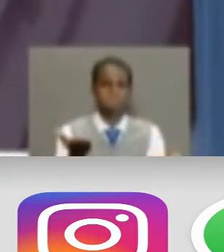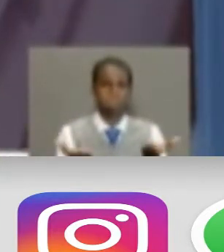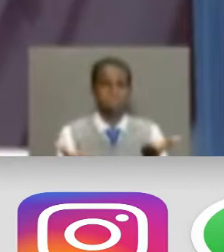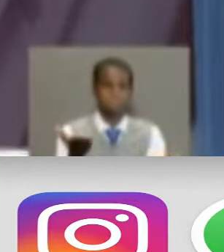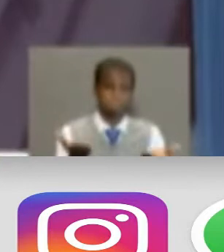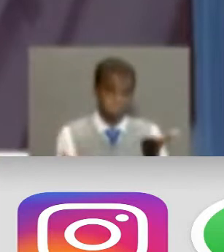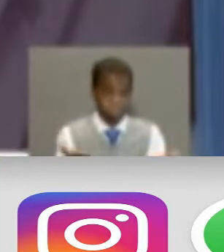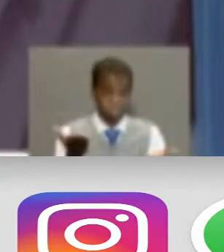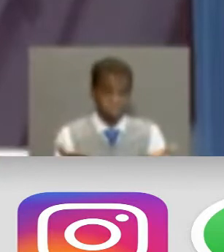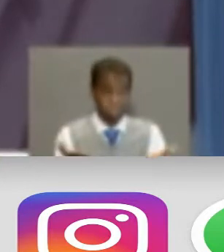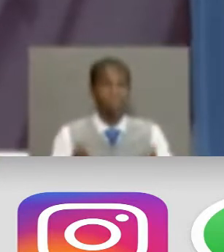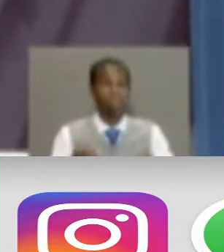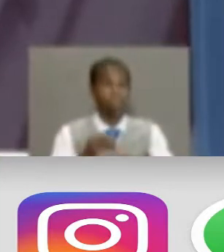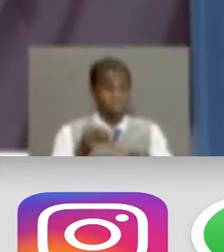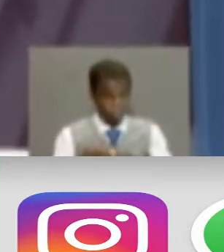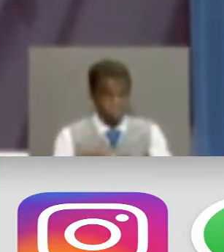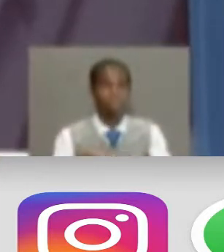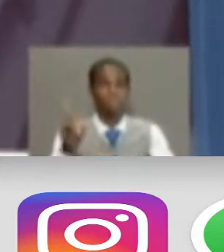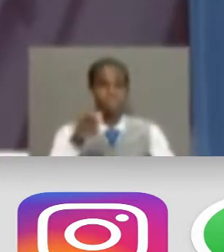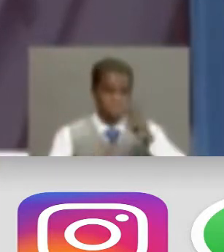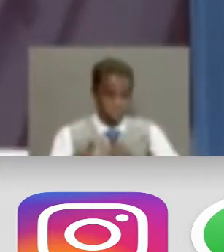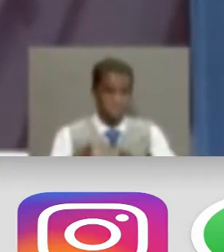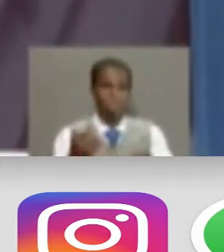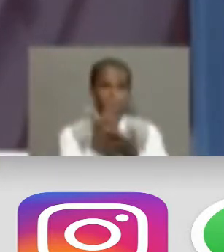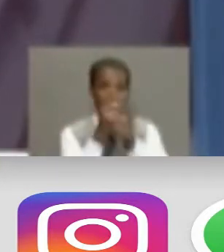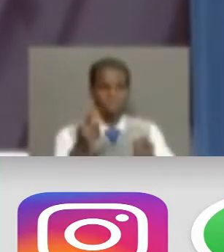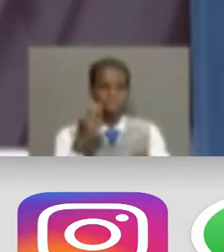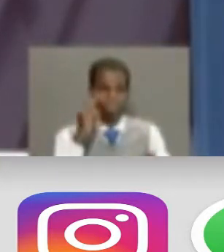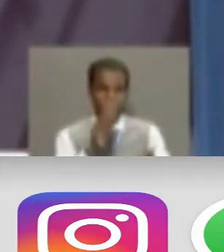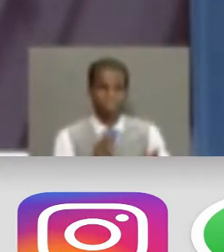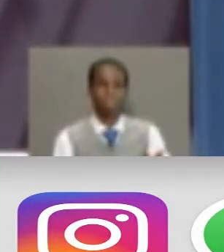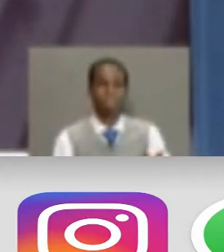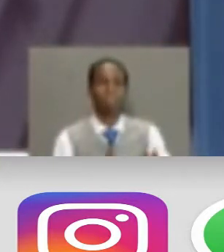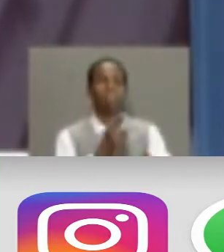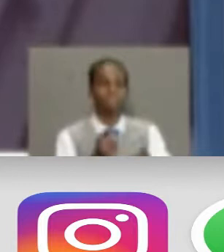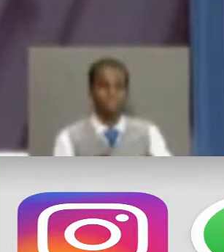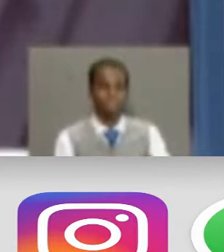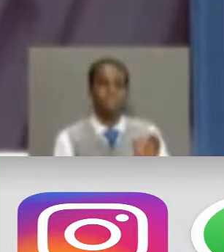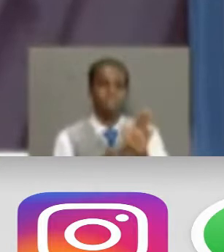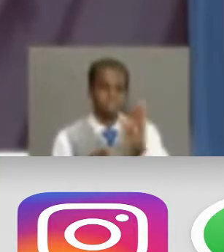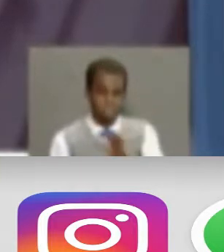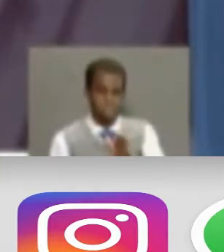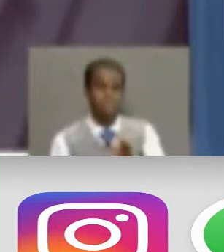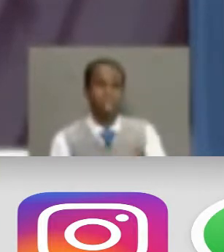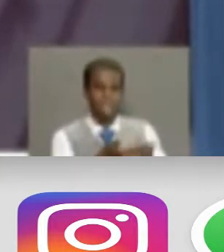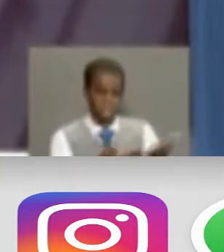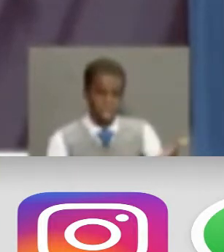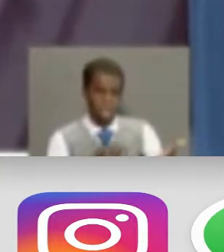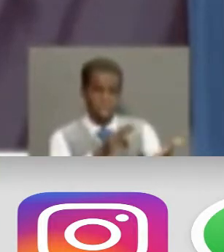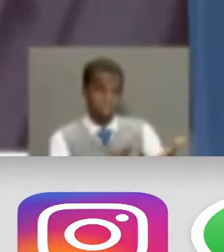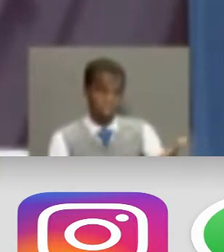eram obrigados, o acórdão é público, mas já que foram tão gentis em passar a peça, em que faziam a leitura integral do